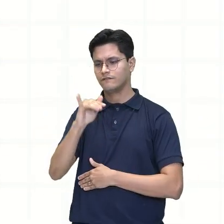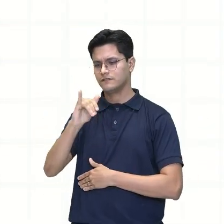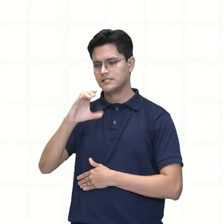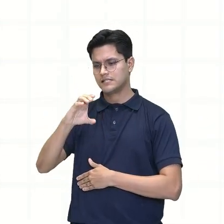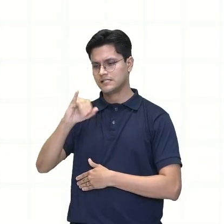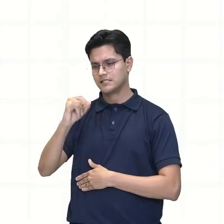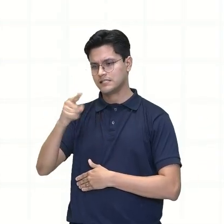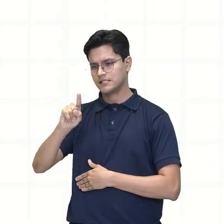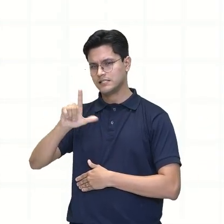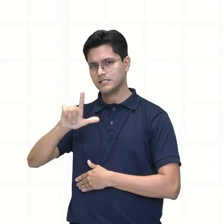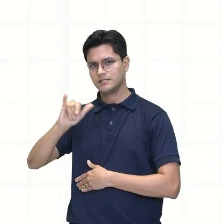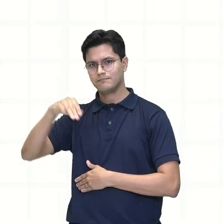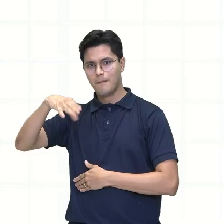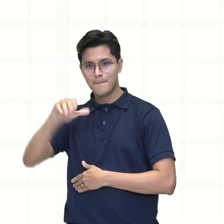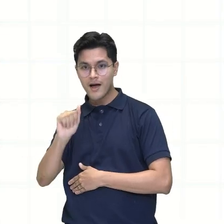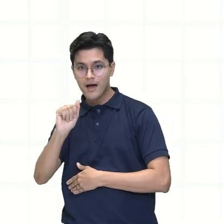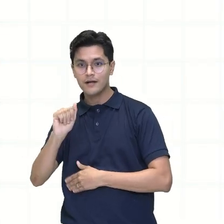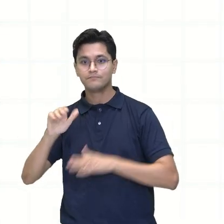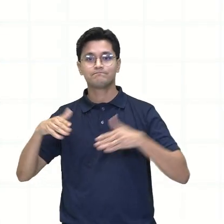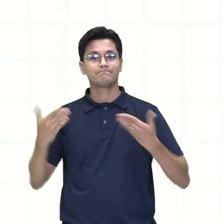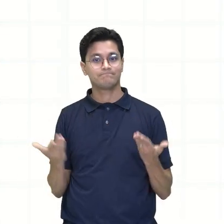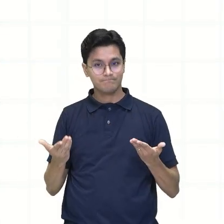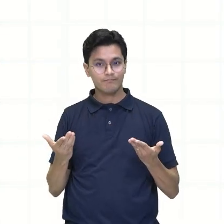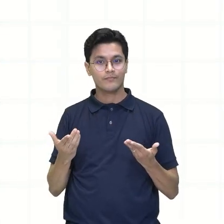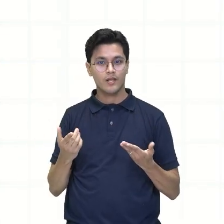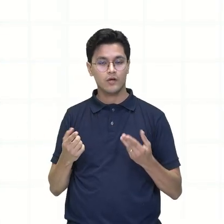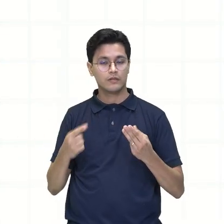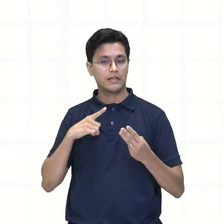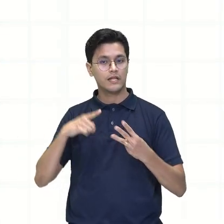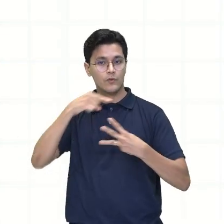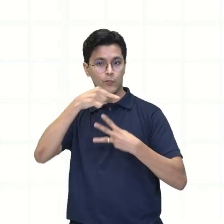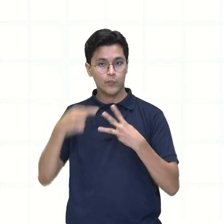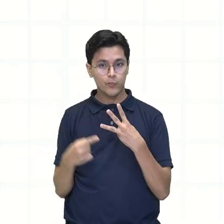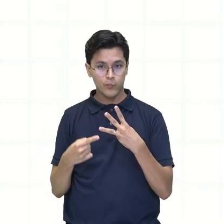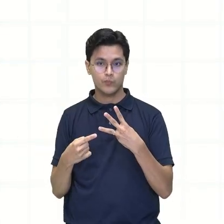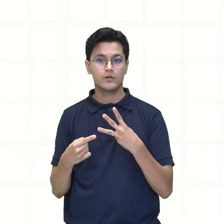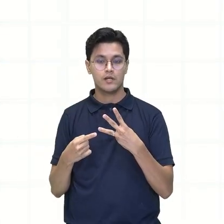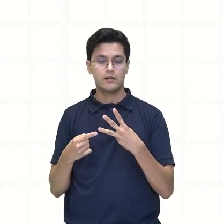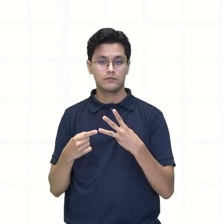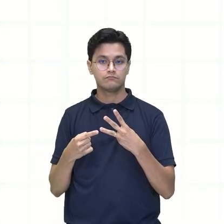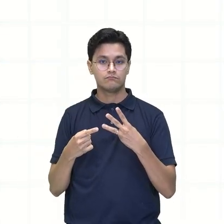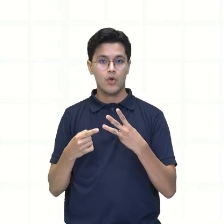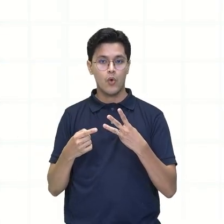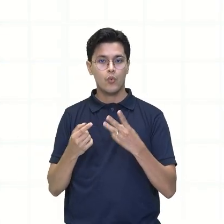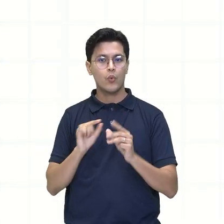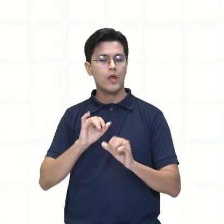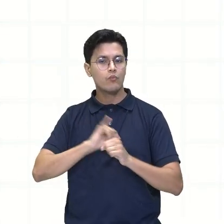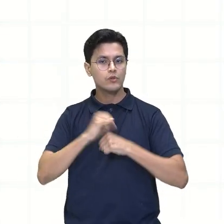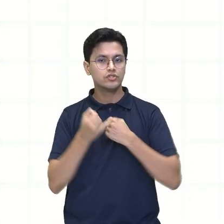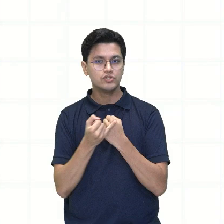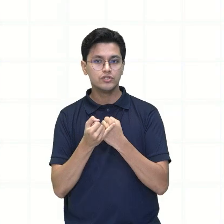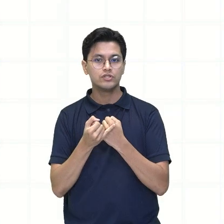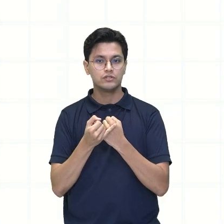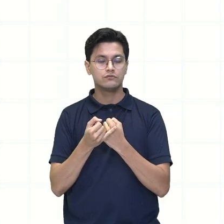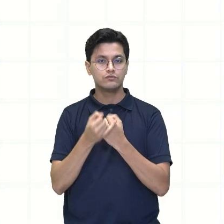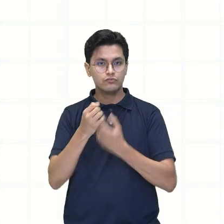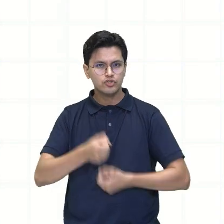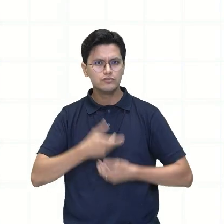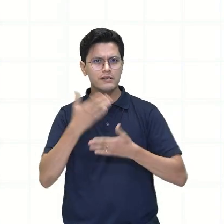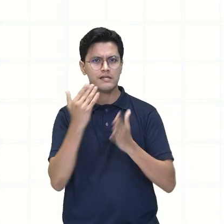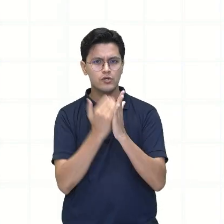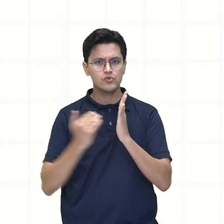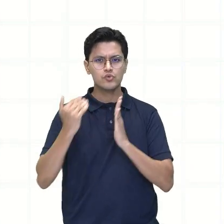para mostrar esse lado superlativo. Já que no sintético, como o nome já diz, sintético,